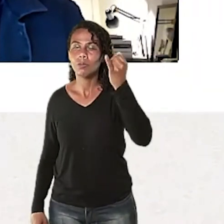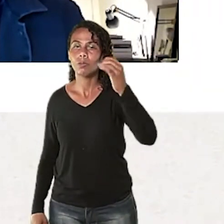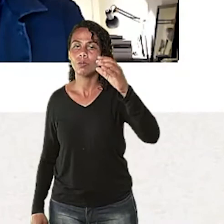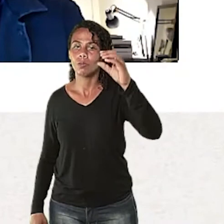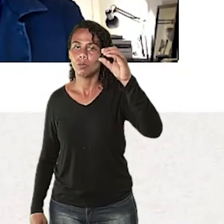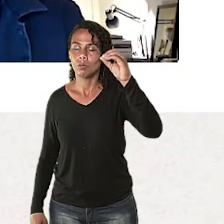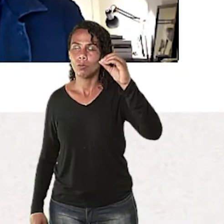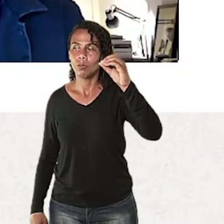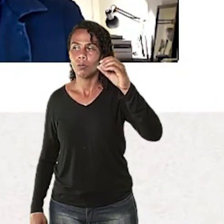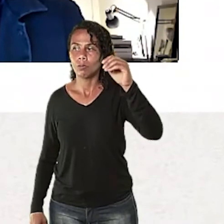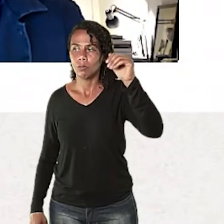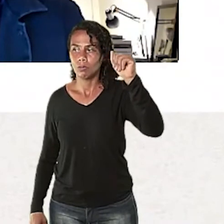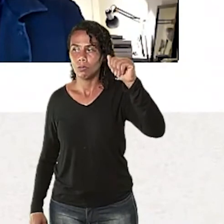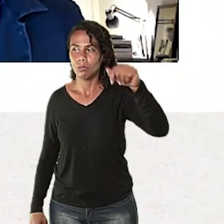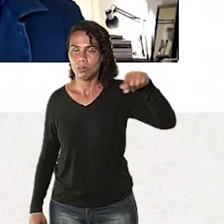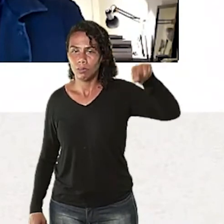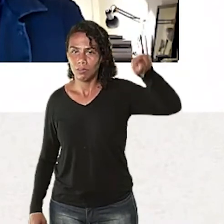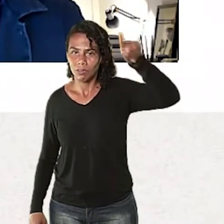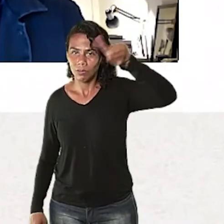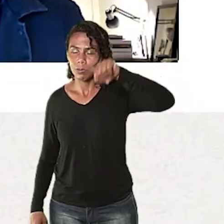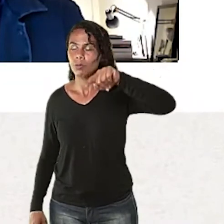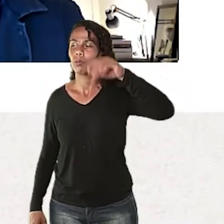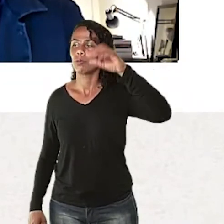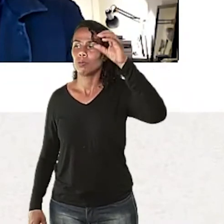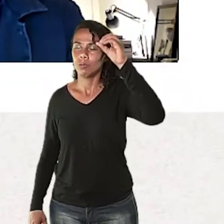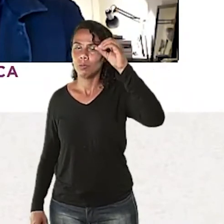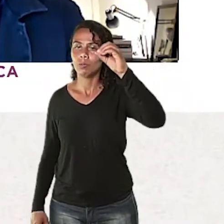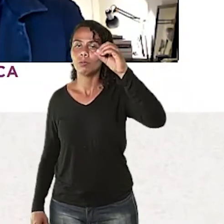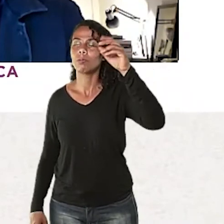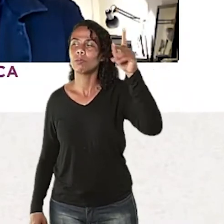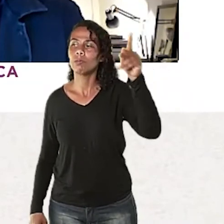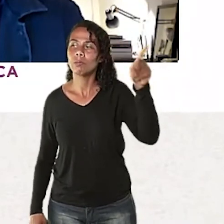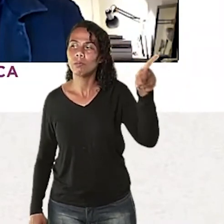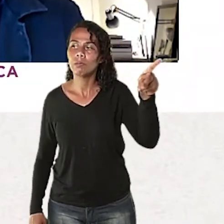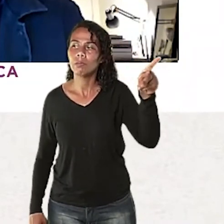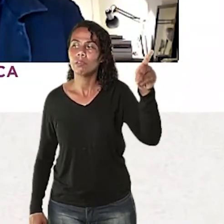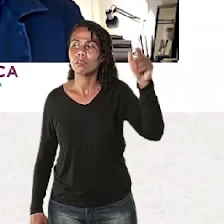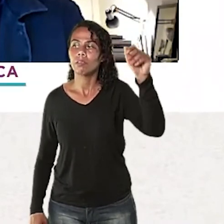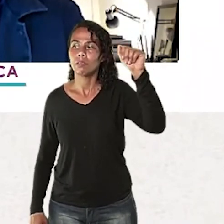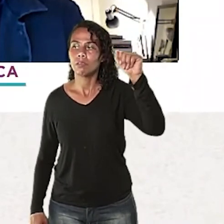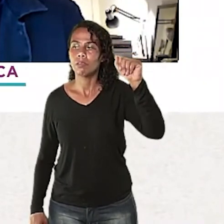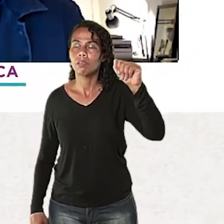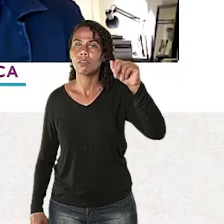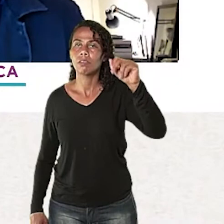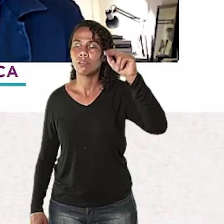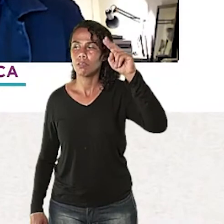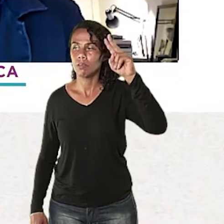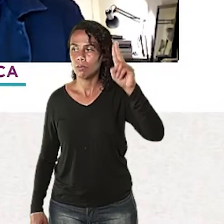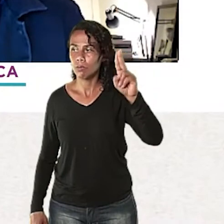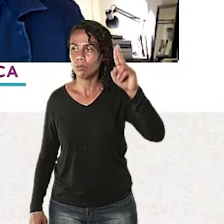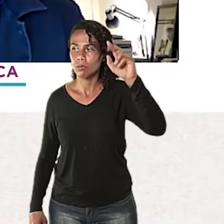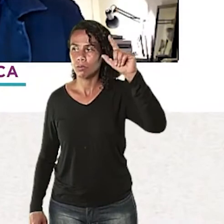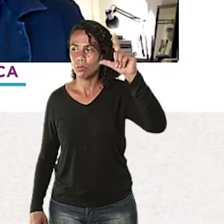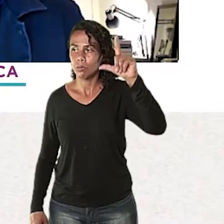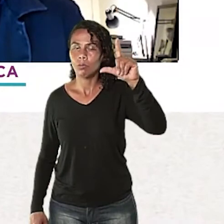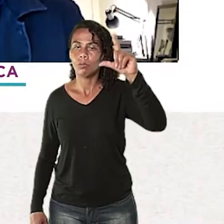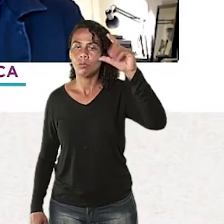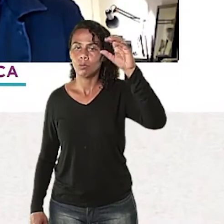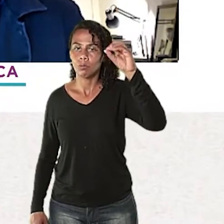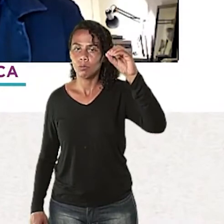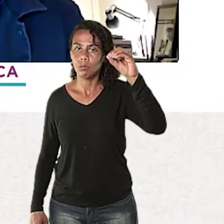de Libras, Trícia da Silva dos Reis, demonstra como dizer o nome de João Paulo Cuenca através